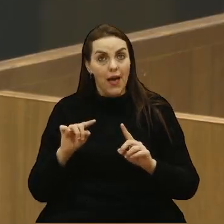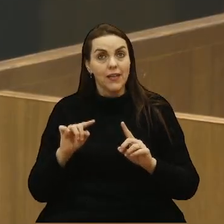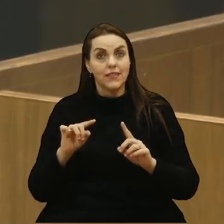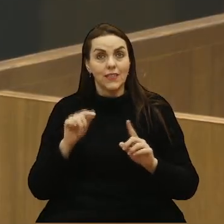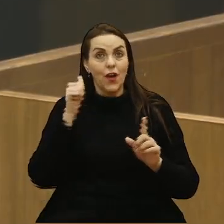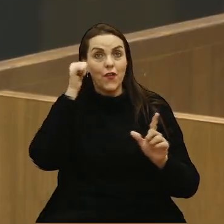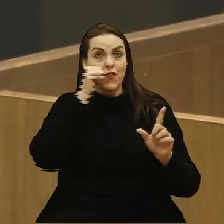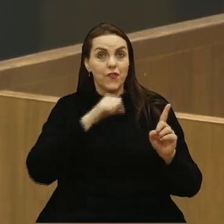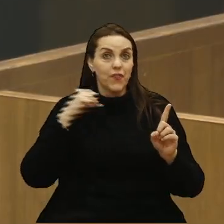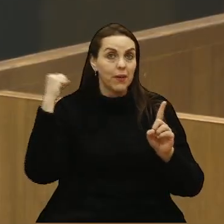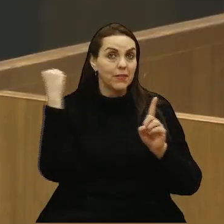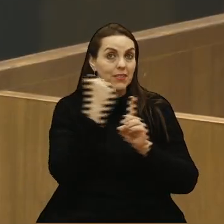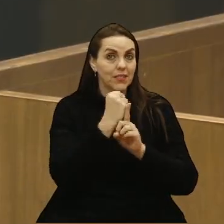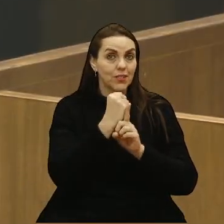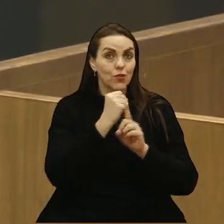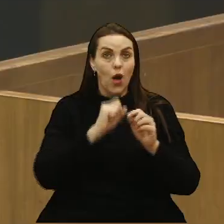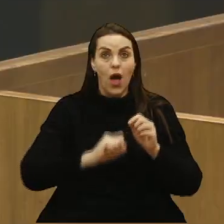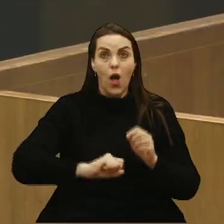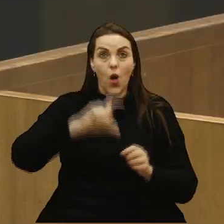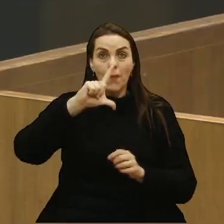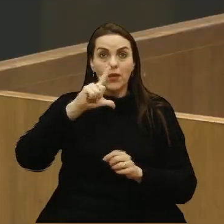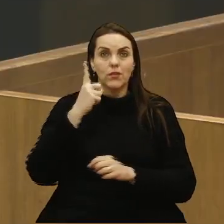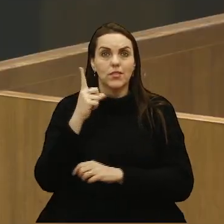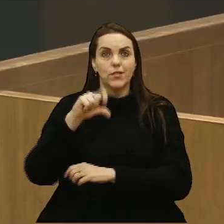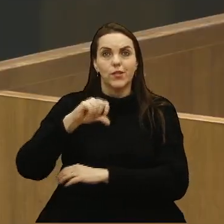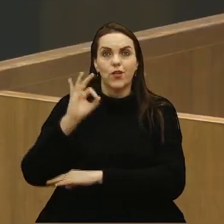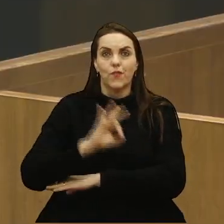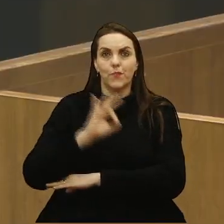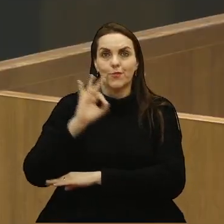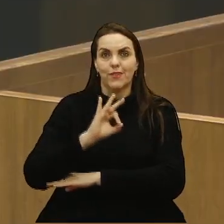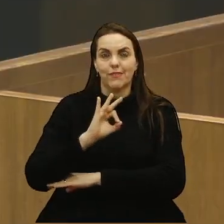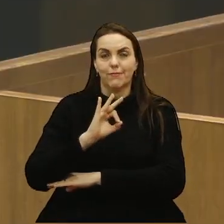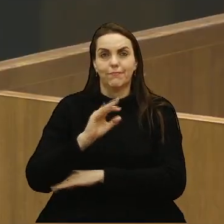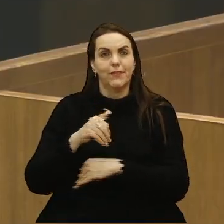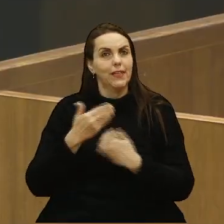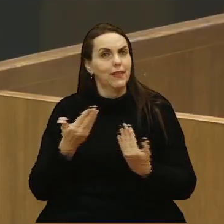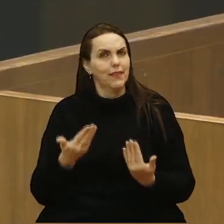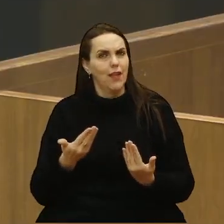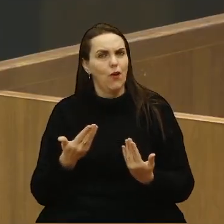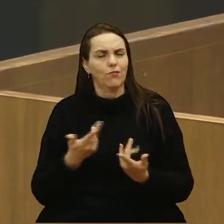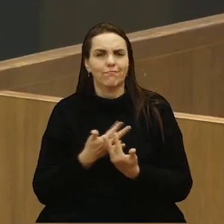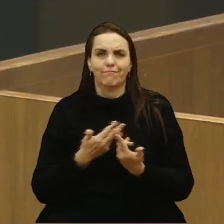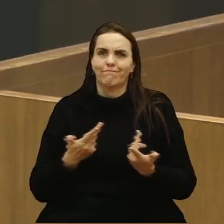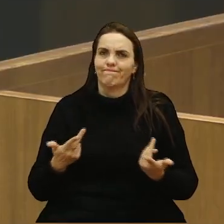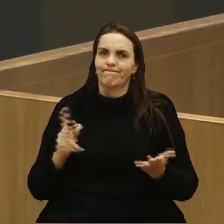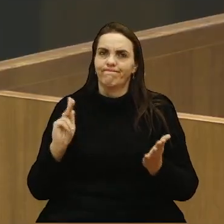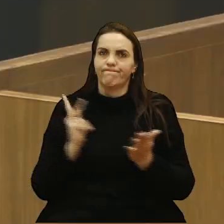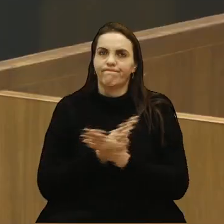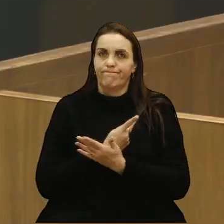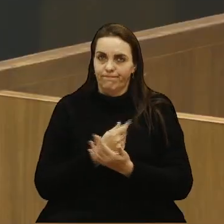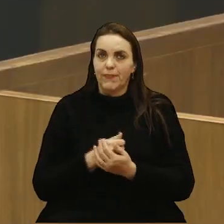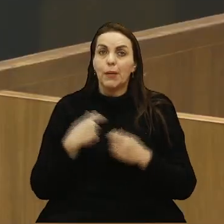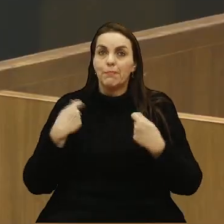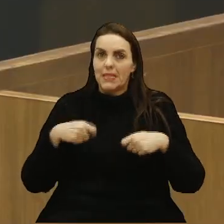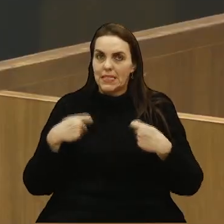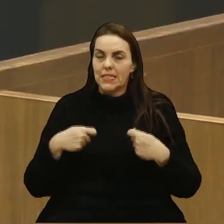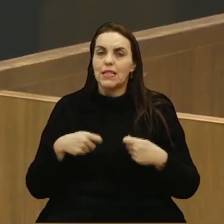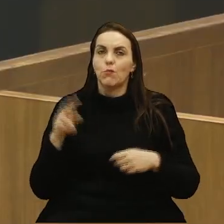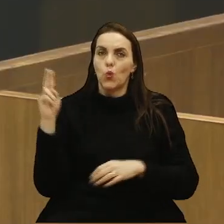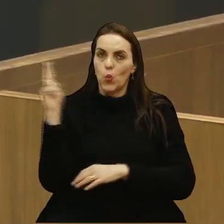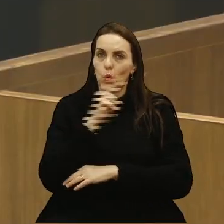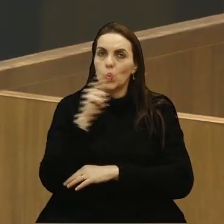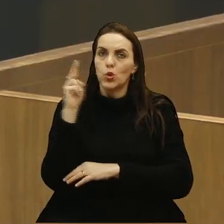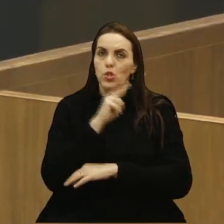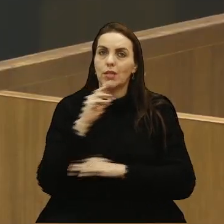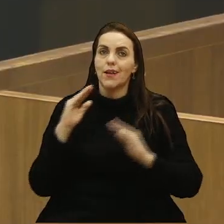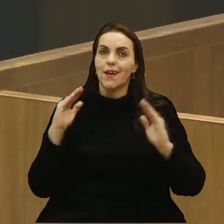os feminicídios aumentaram 19%. Então, alguma coisa está errada. Nós precisamos, com urgência, a Casa